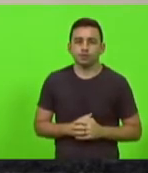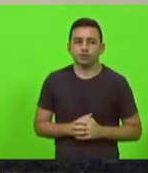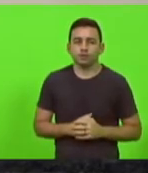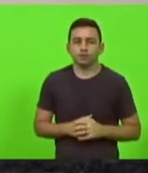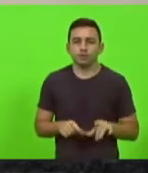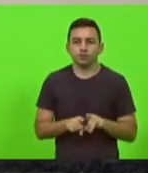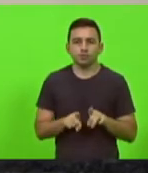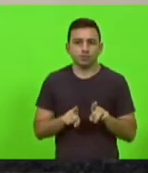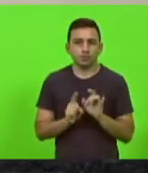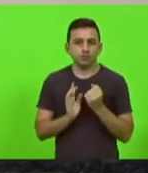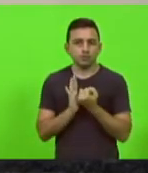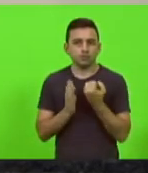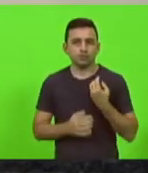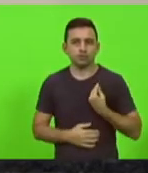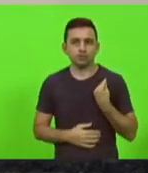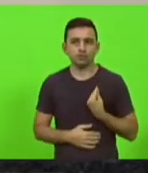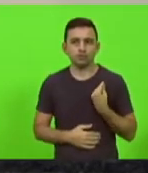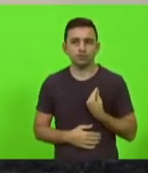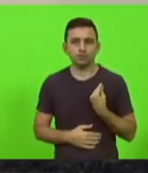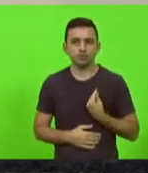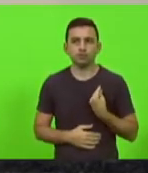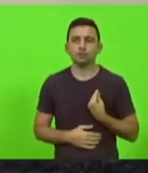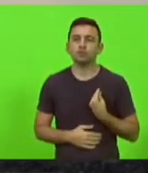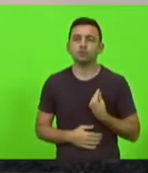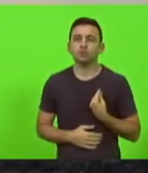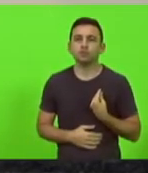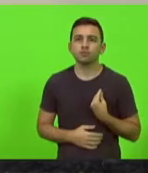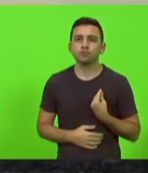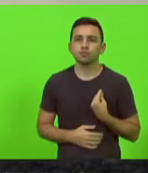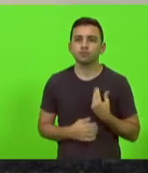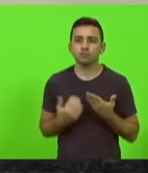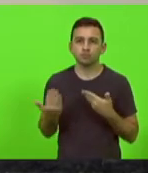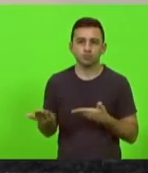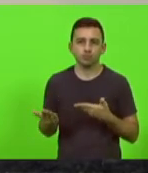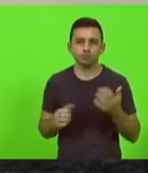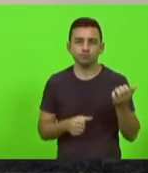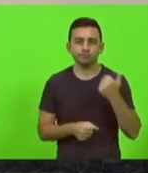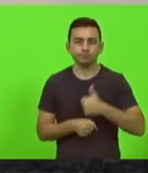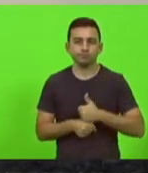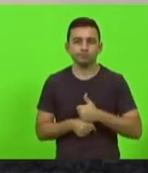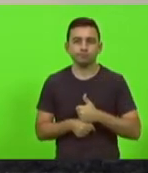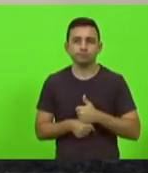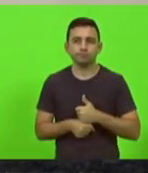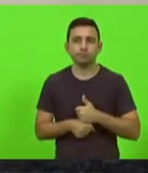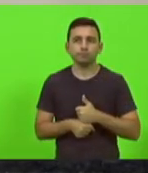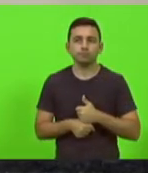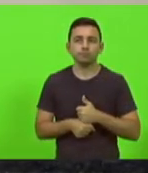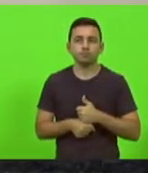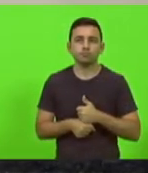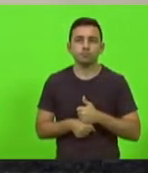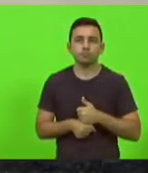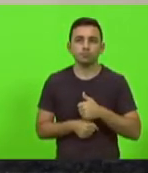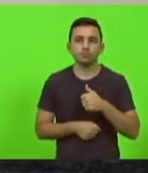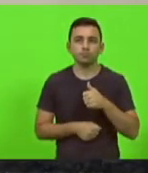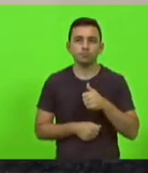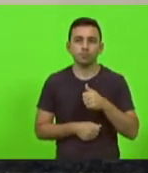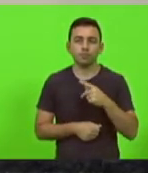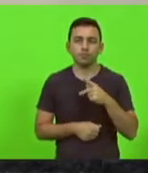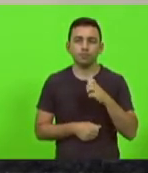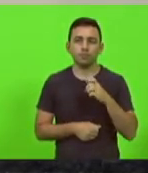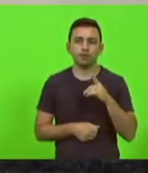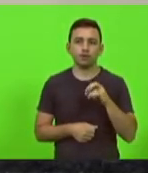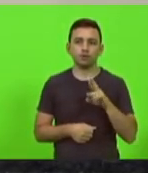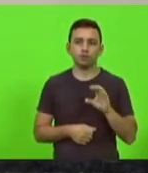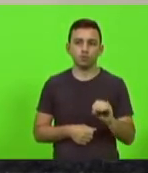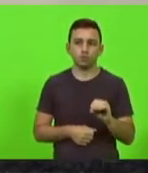Também registro a presença do excelentíssimo senhor suplente de deputado estadual de Santa Catarina, Pedro Celso Zuc,